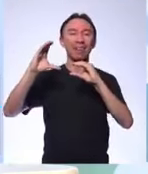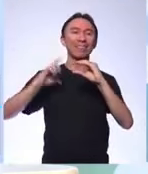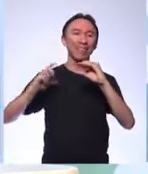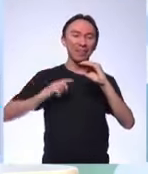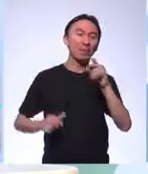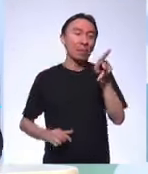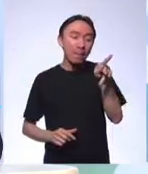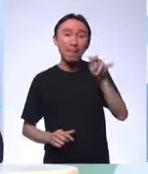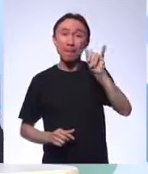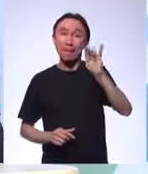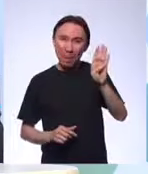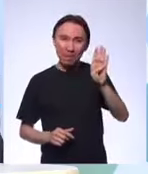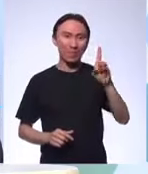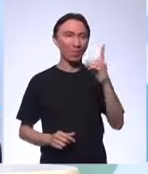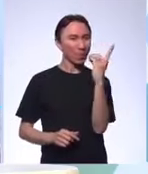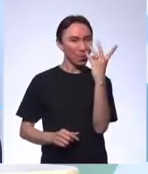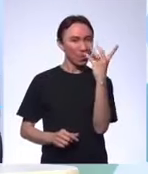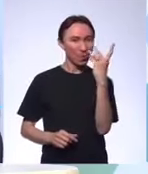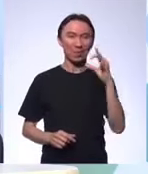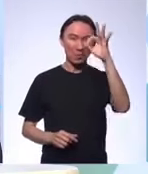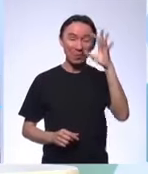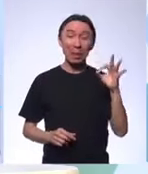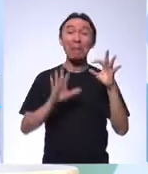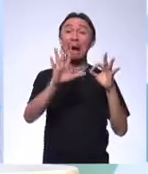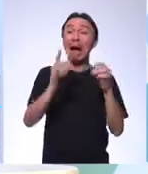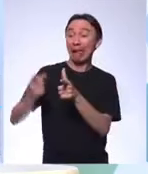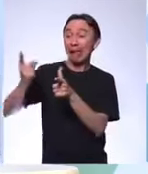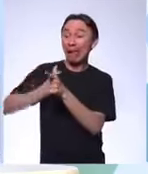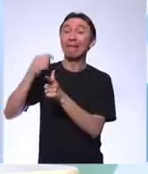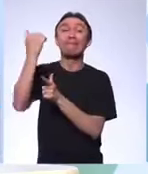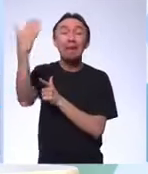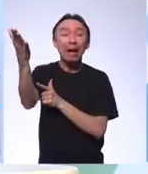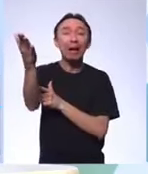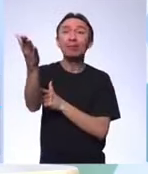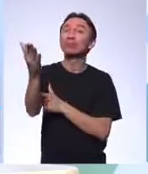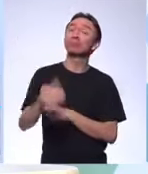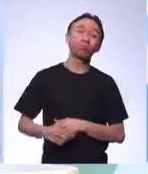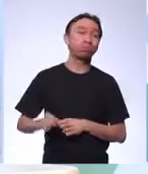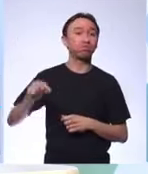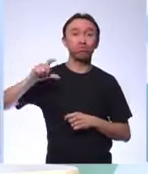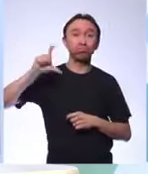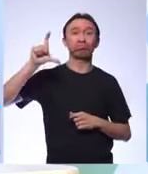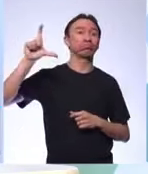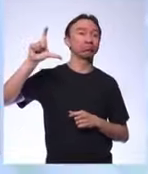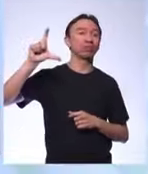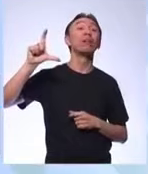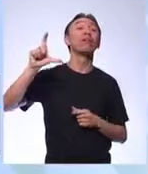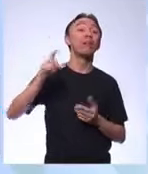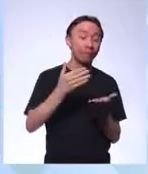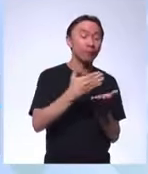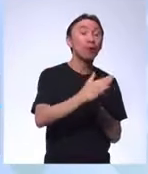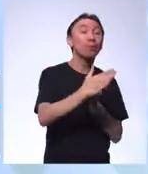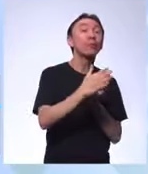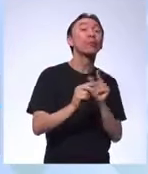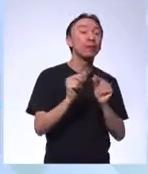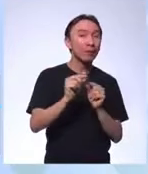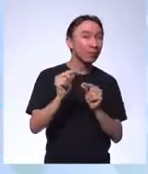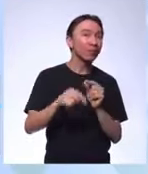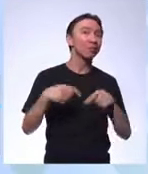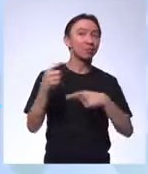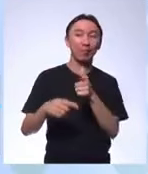14%, mas a dívida externa aí também é alta, o que sobra? Né? Sobra a dívida externa depois